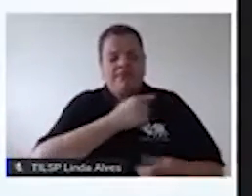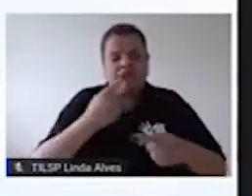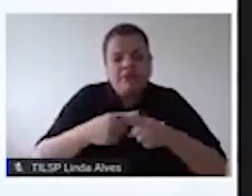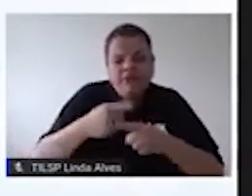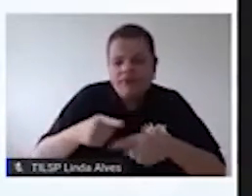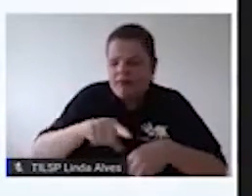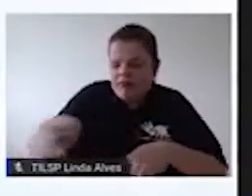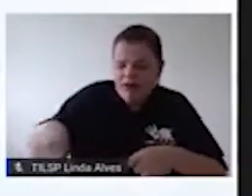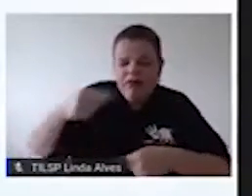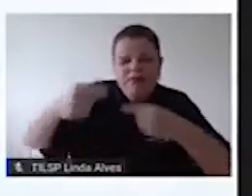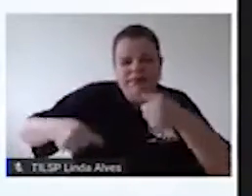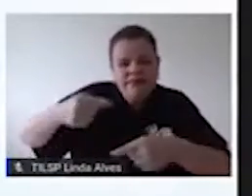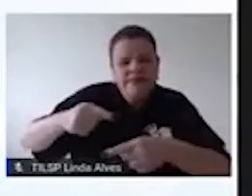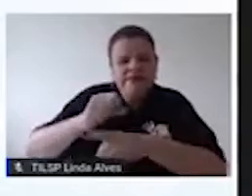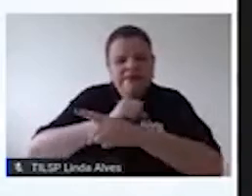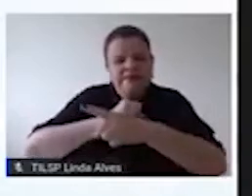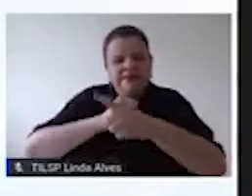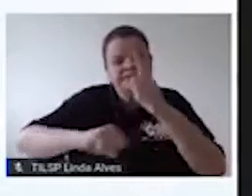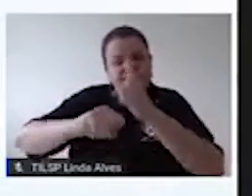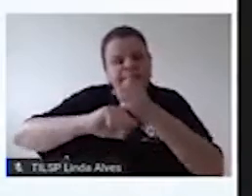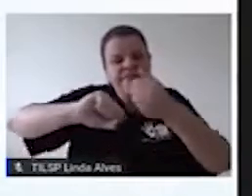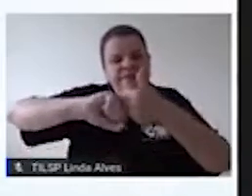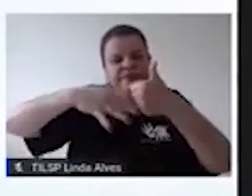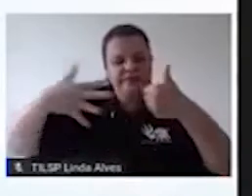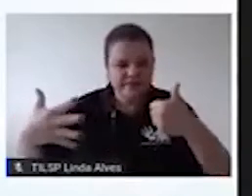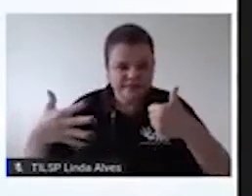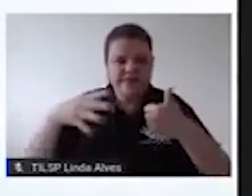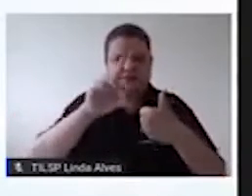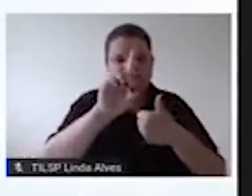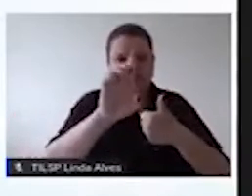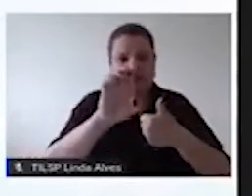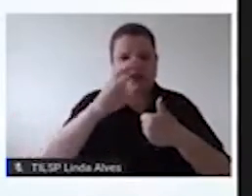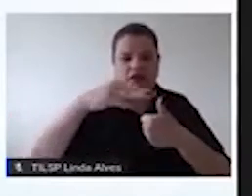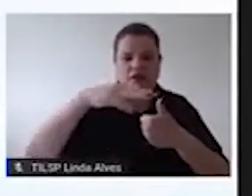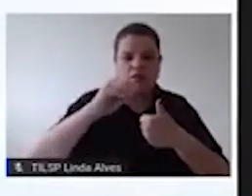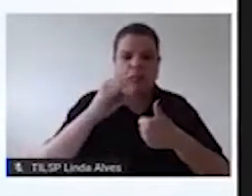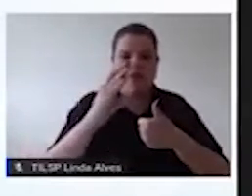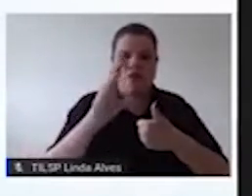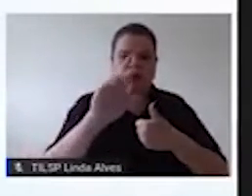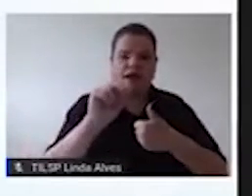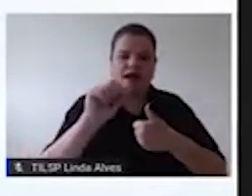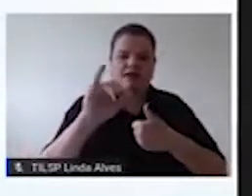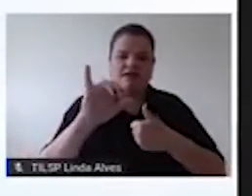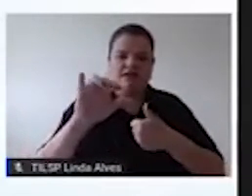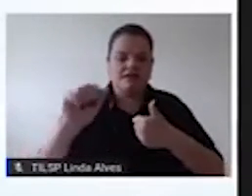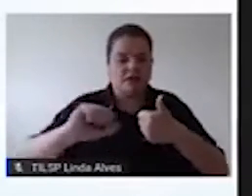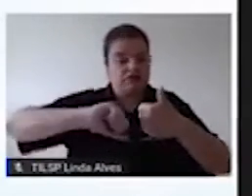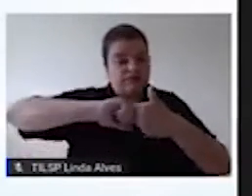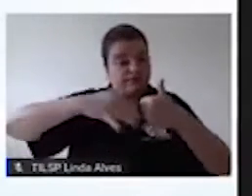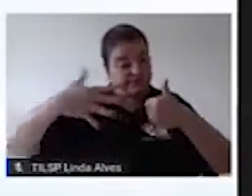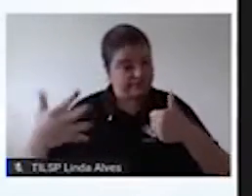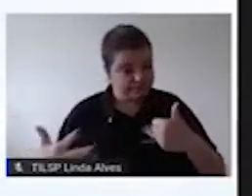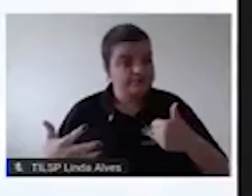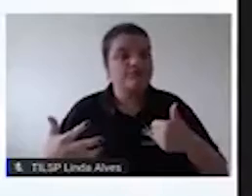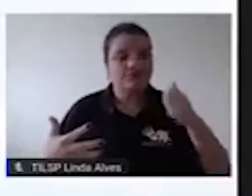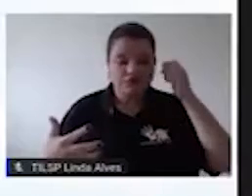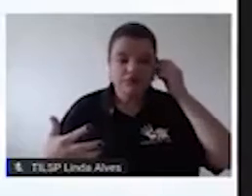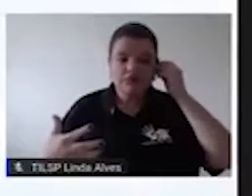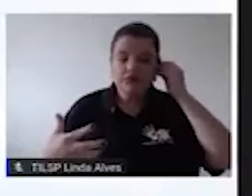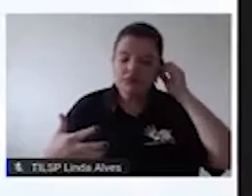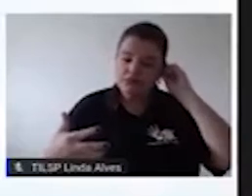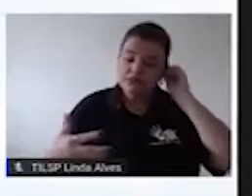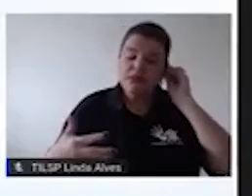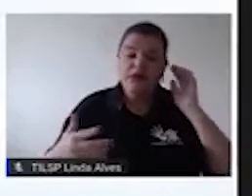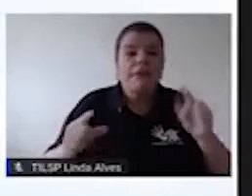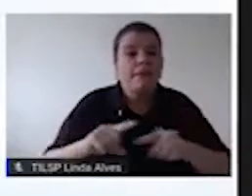democrática, igualitária, né? Onde se constroem as leis ou os mecanismos para a gente ir equiparando isso. Mas é exatamente onde